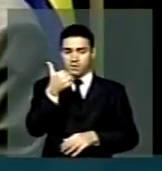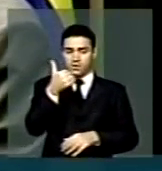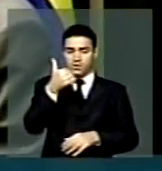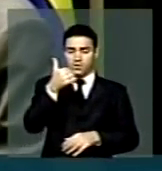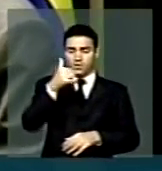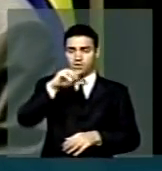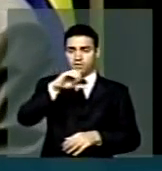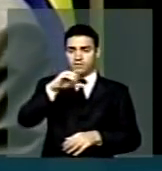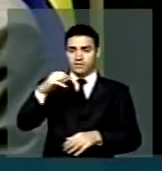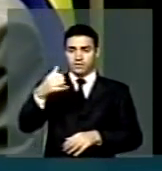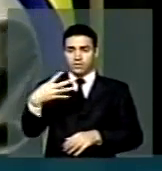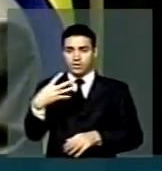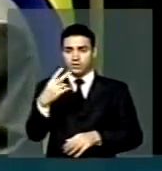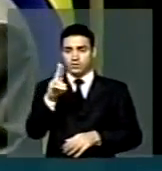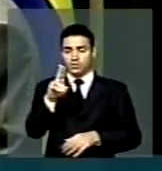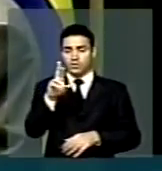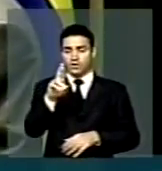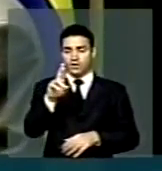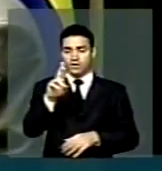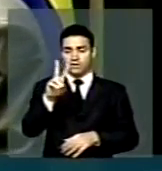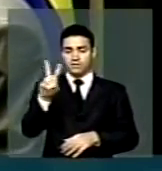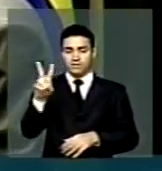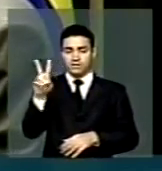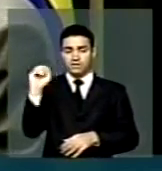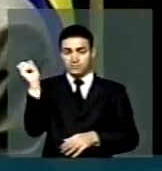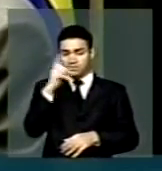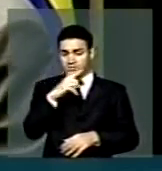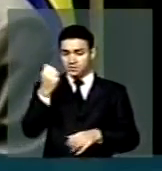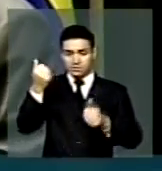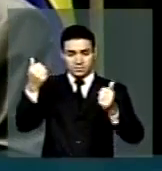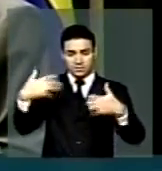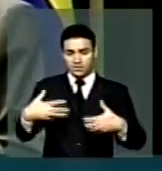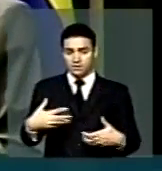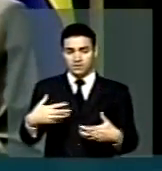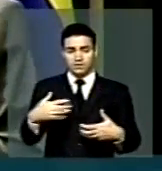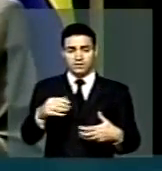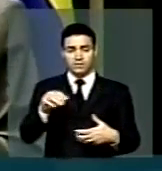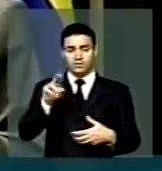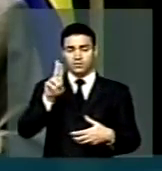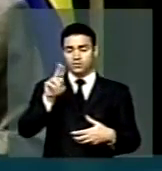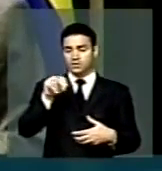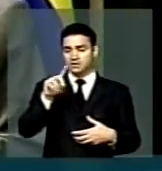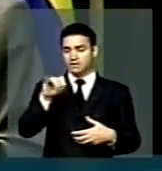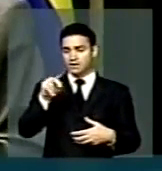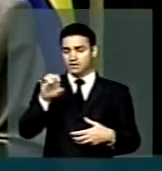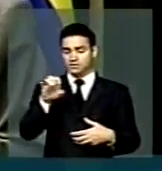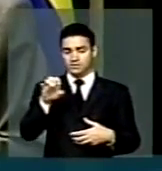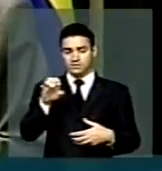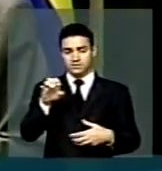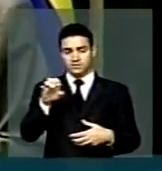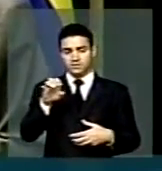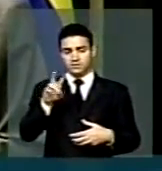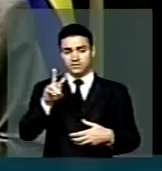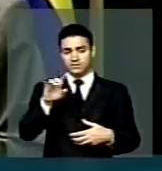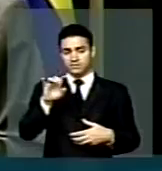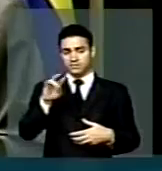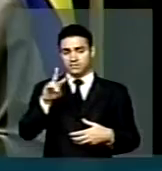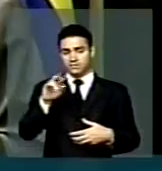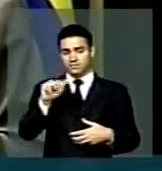94, que foi a URV, era muito difícil de explicar. Unidade de